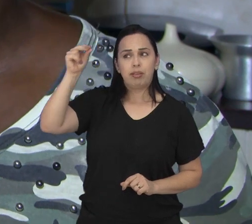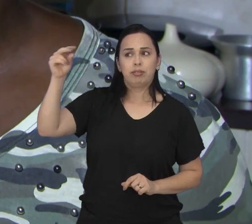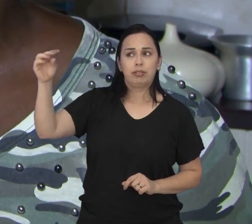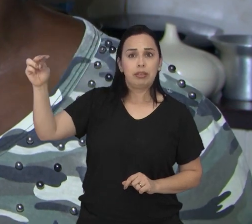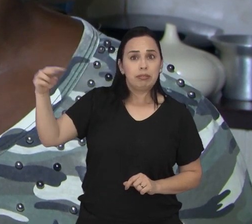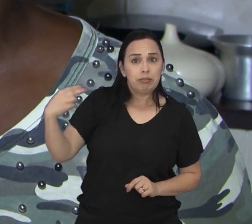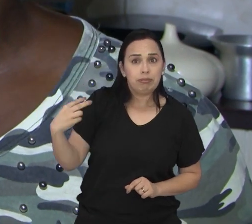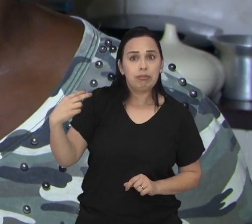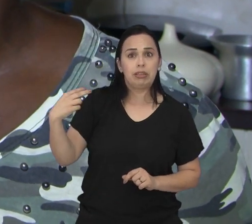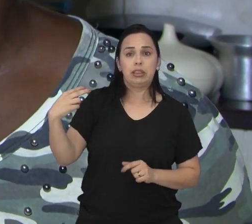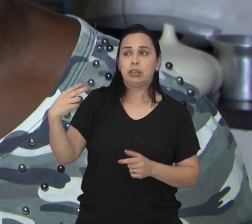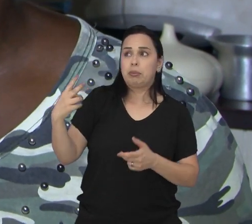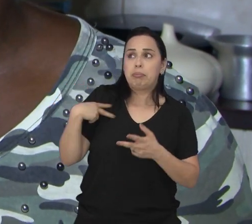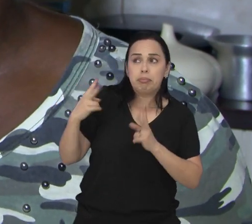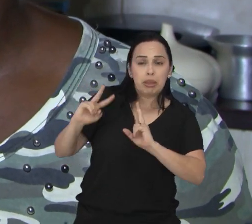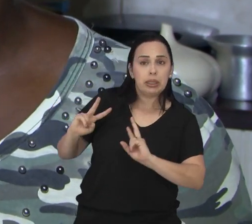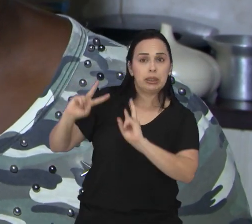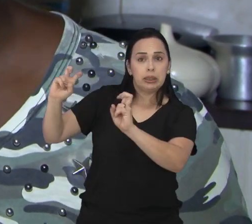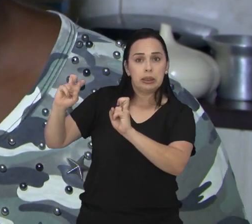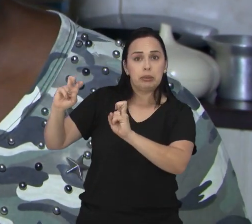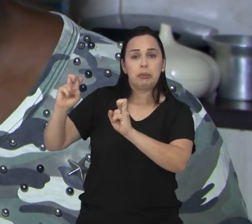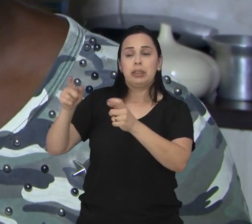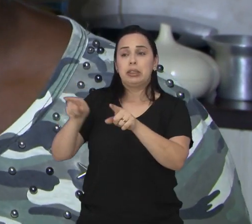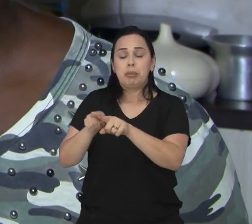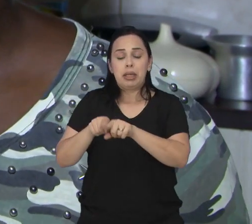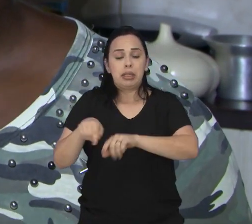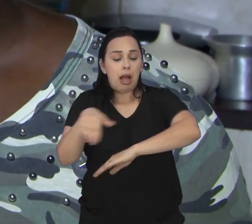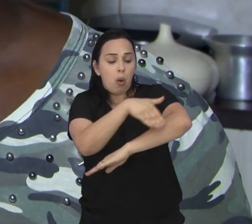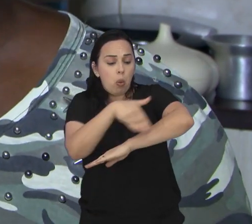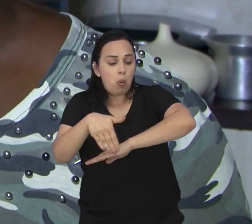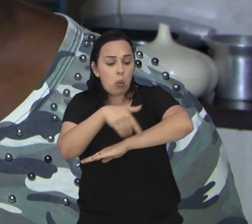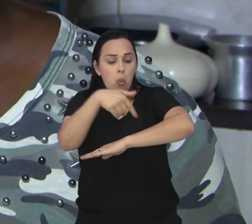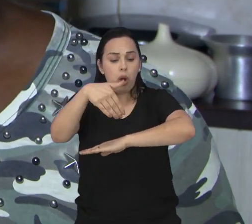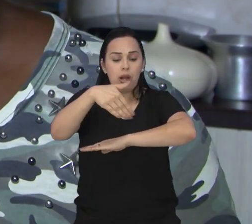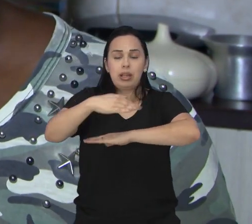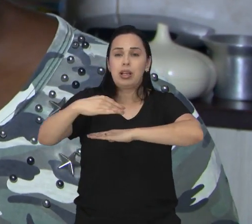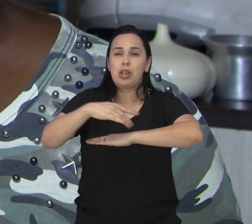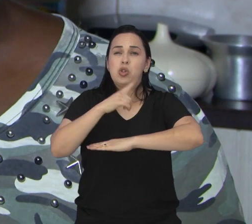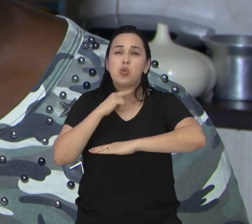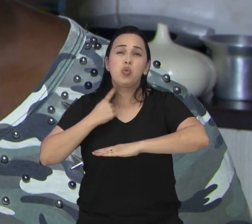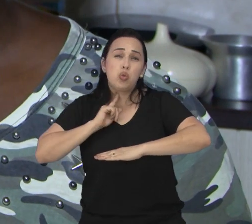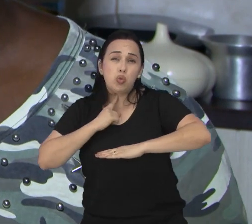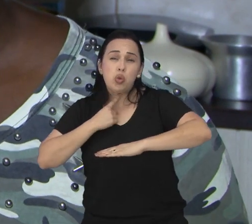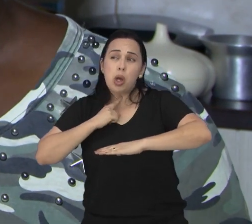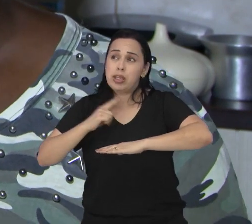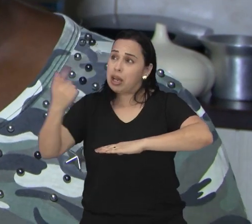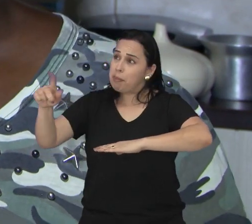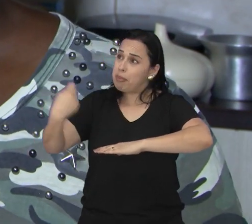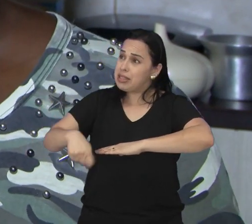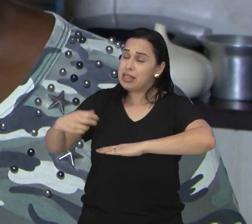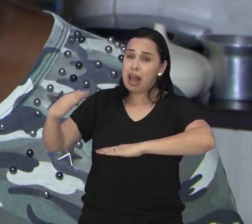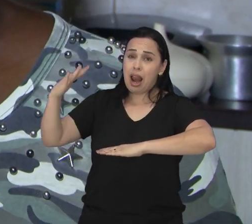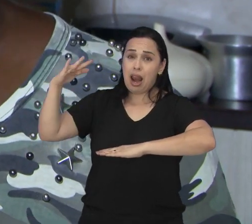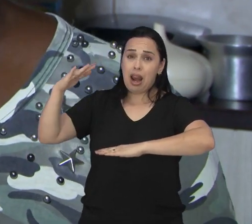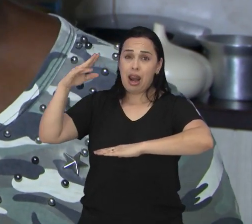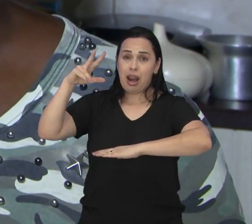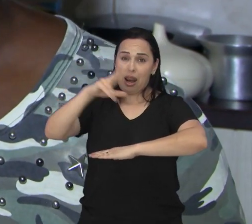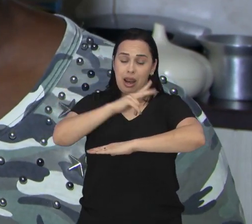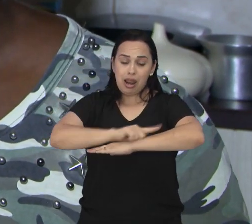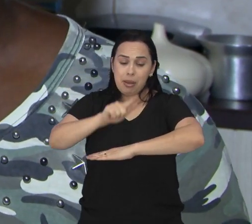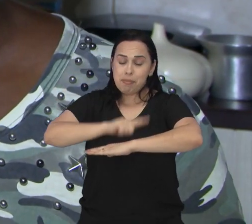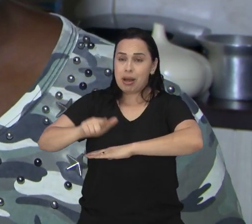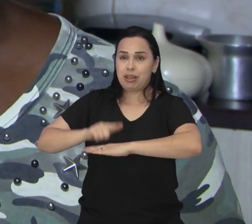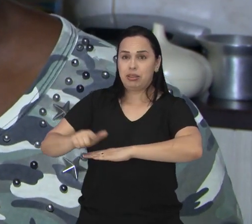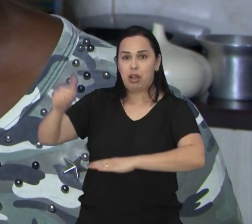público olhasse mais, assim, por essa situação de canaleta, tudo isso, manter-se limpo. Mas também eu falo assim que a gente não